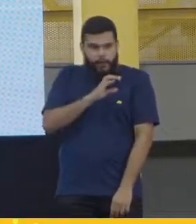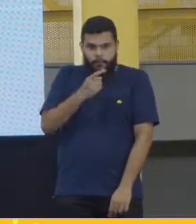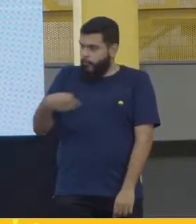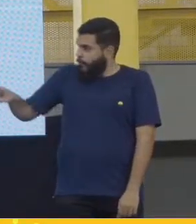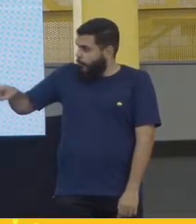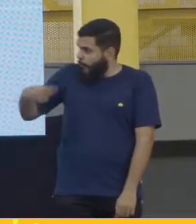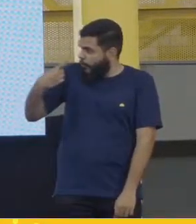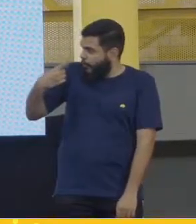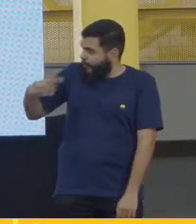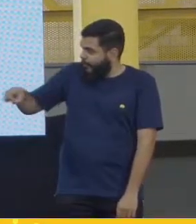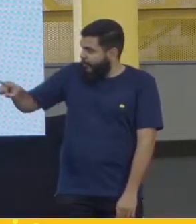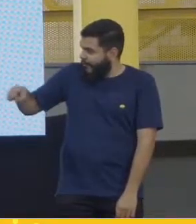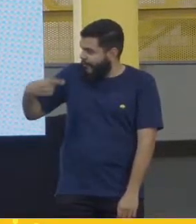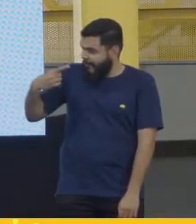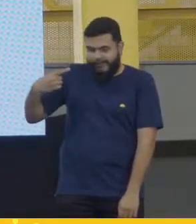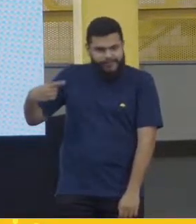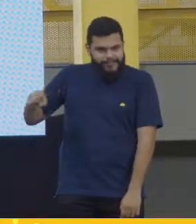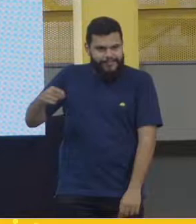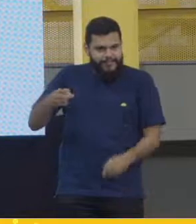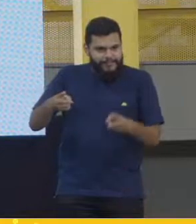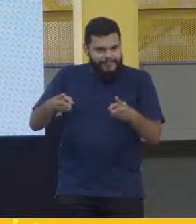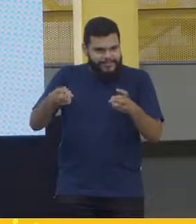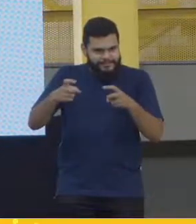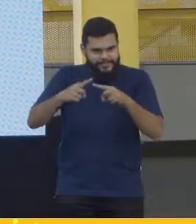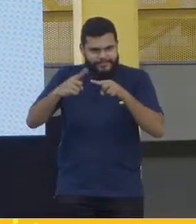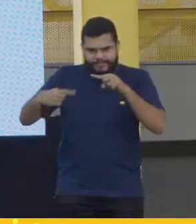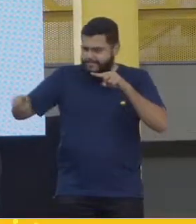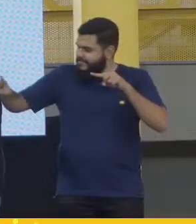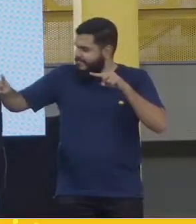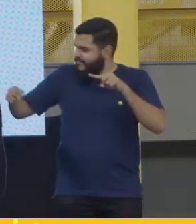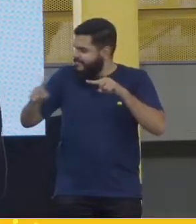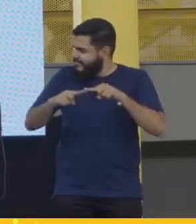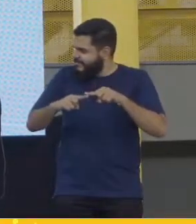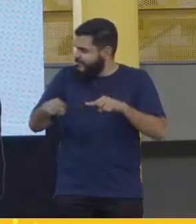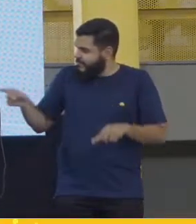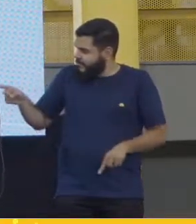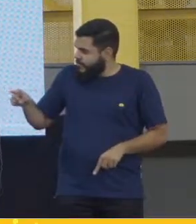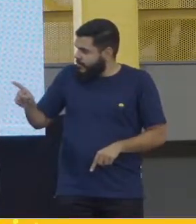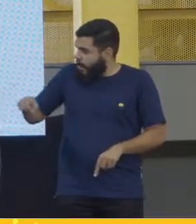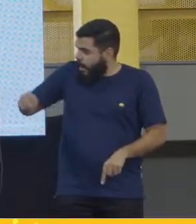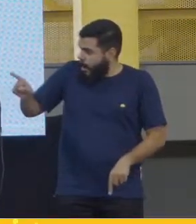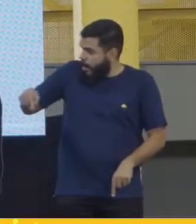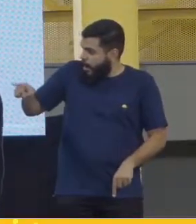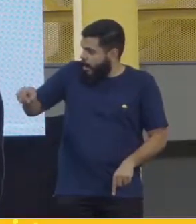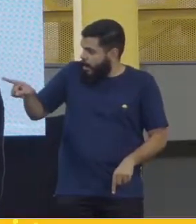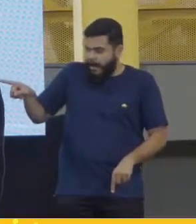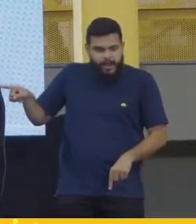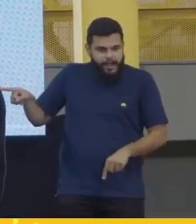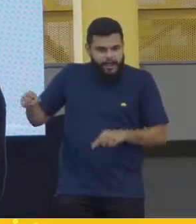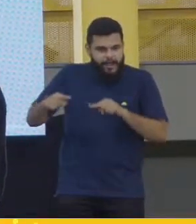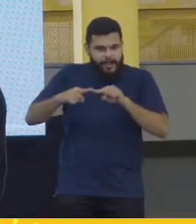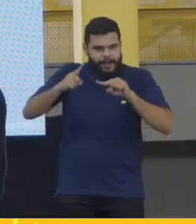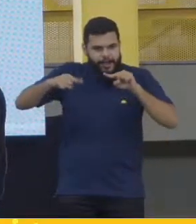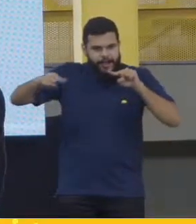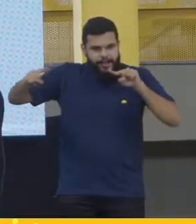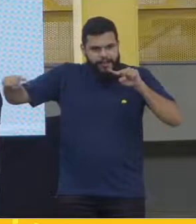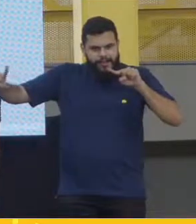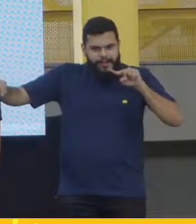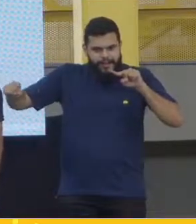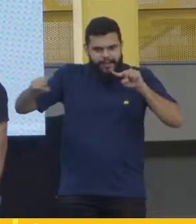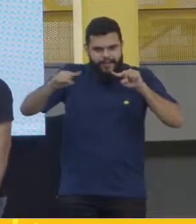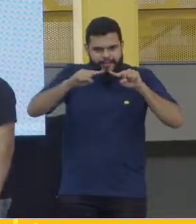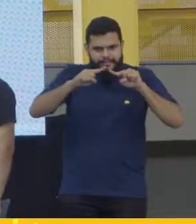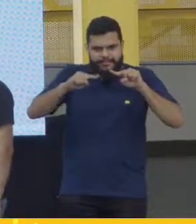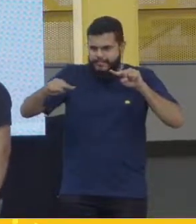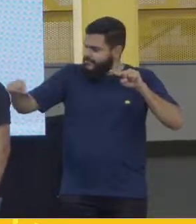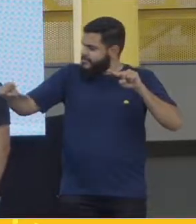volta, e vai e volta. Agora eu posso criar onda chacoalhando e ela vai e volta. Mas